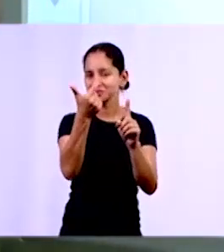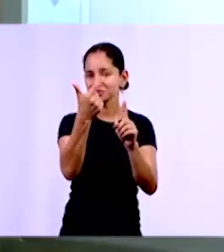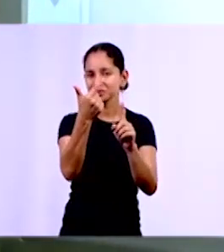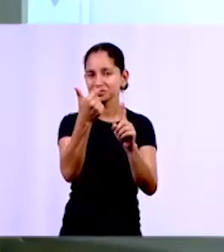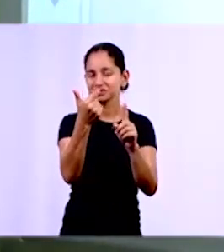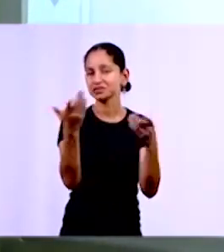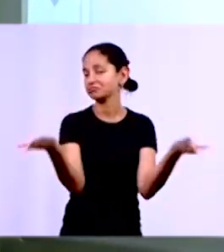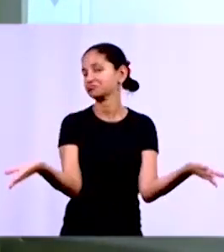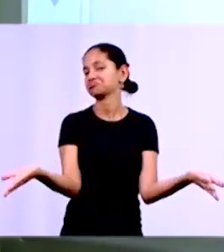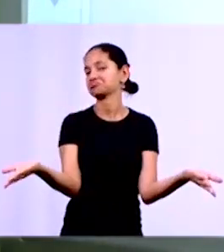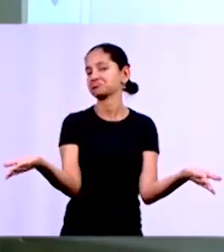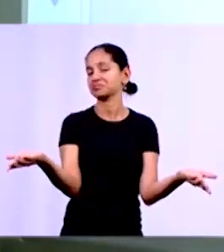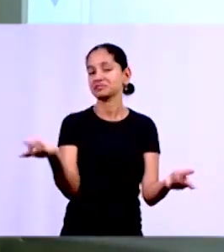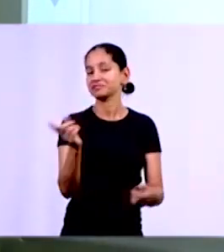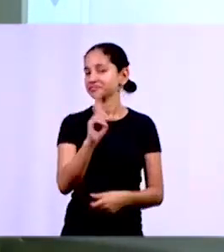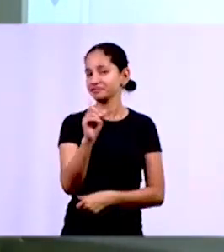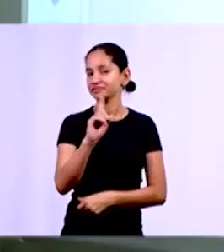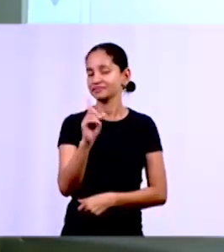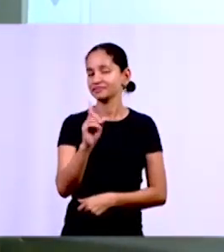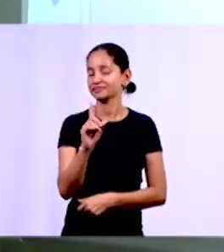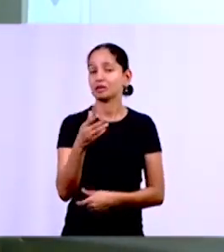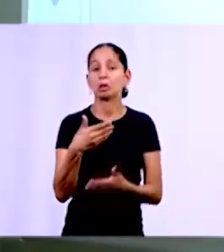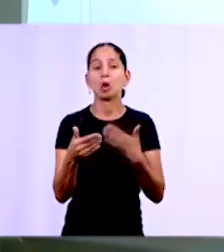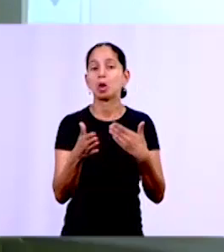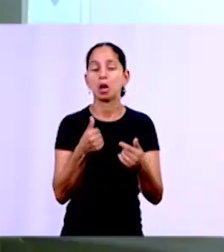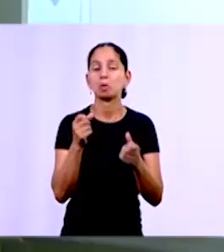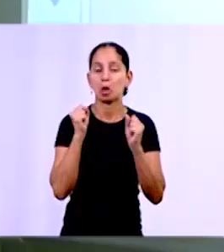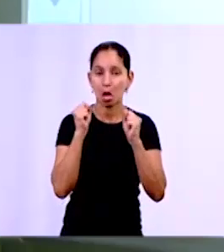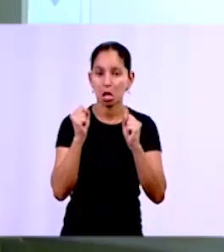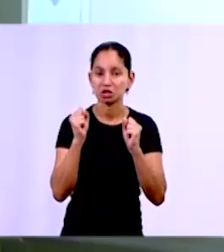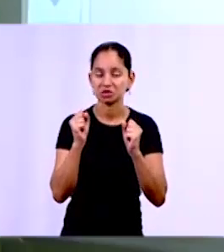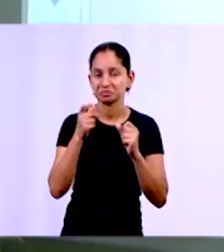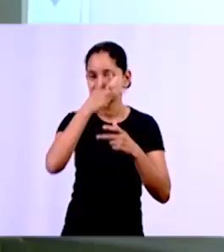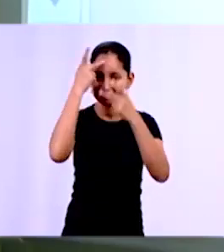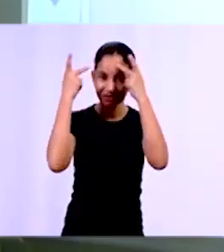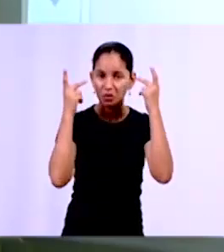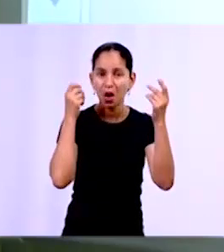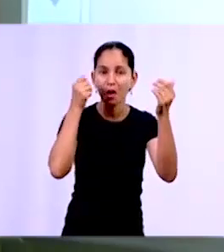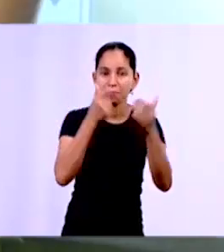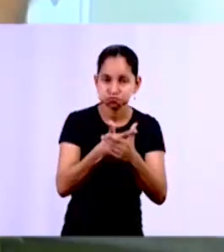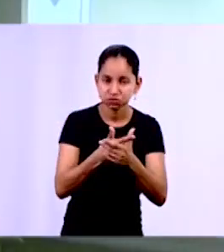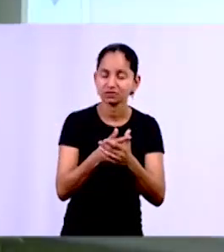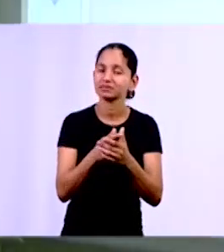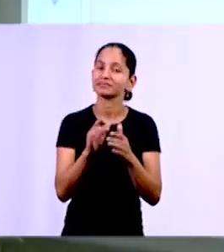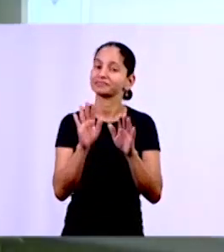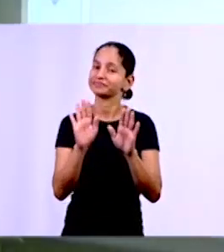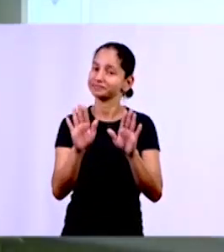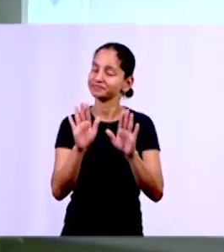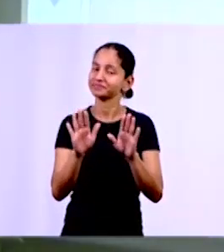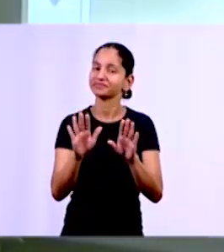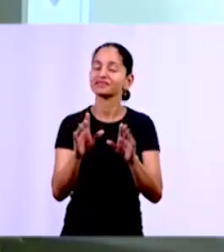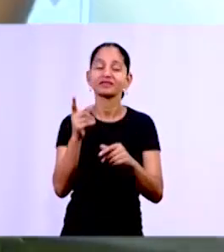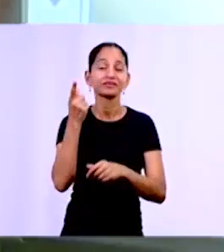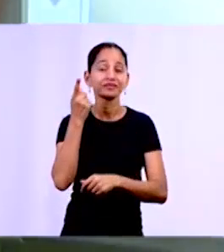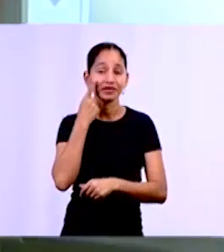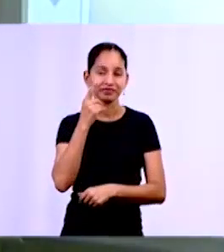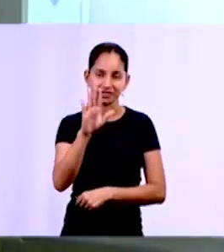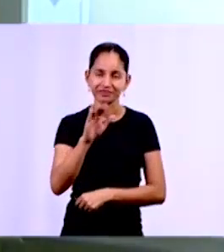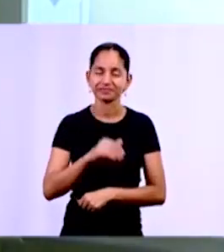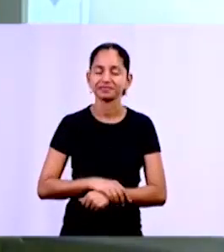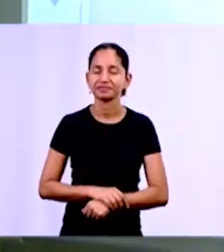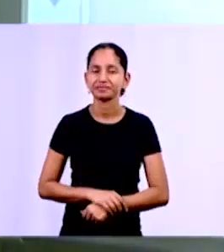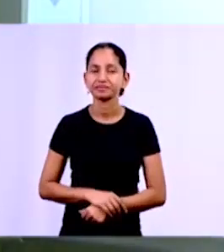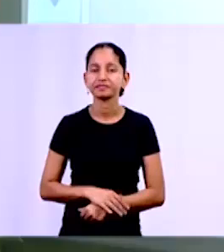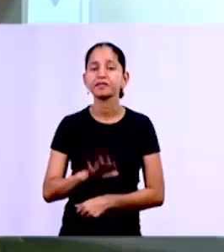grátis. Esse aí não é um computador para qualquer um. Um MacBook Pro configurado no máximo,